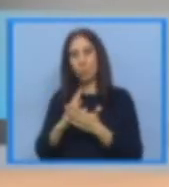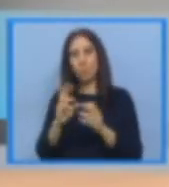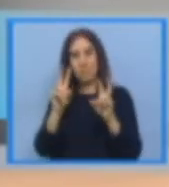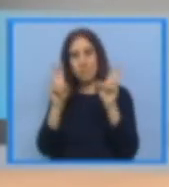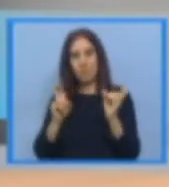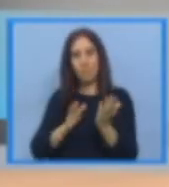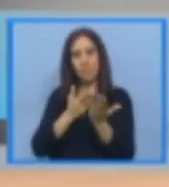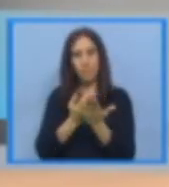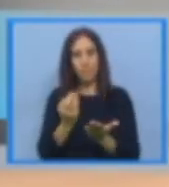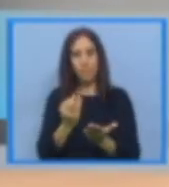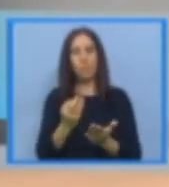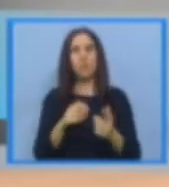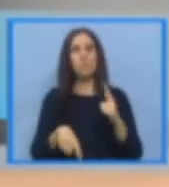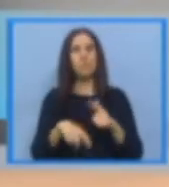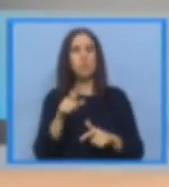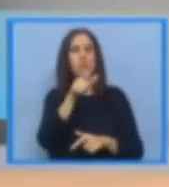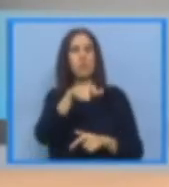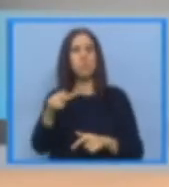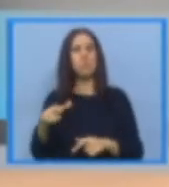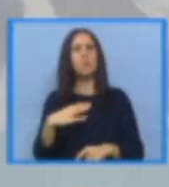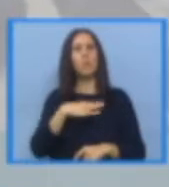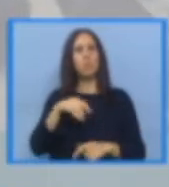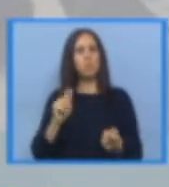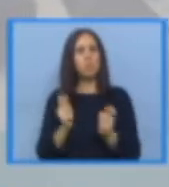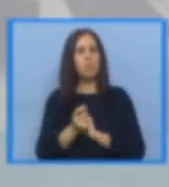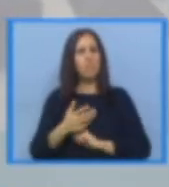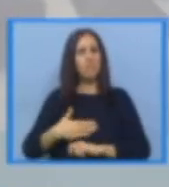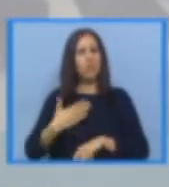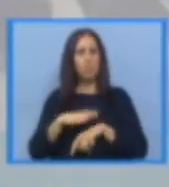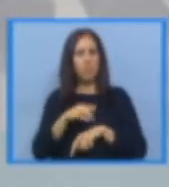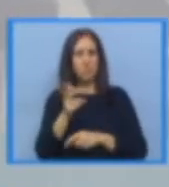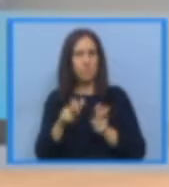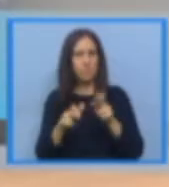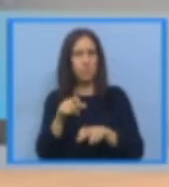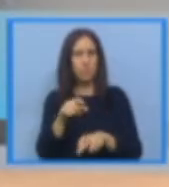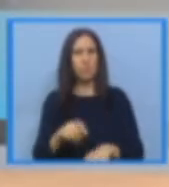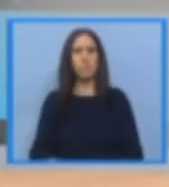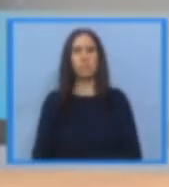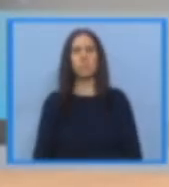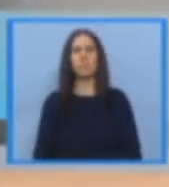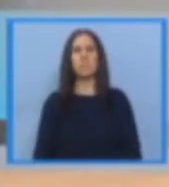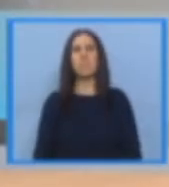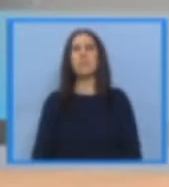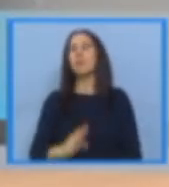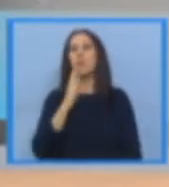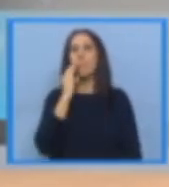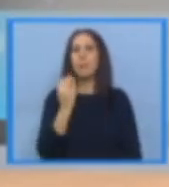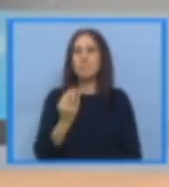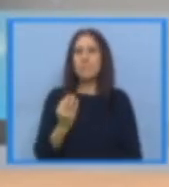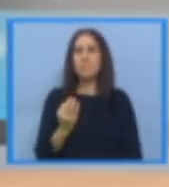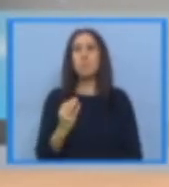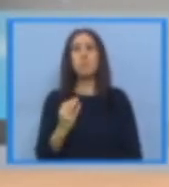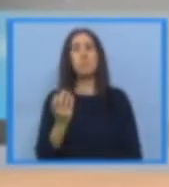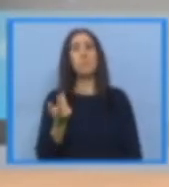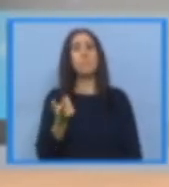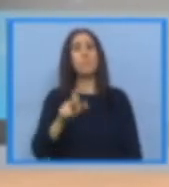dos refugiados. O mundo transforma-se por causa destes fenómenos? Eu acho que sim. Eu acho que fenómenos como o refugiado